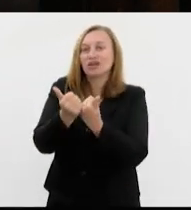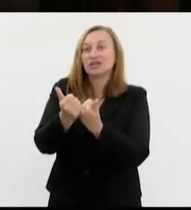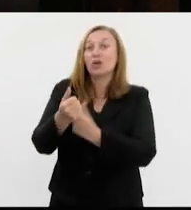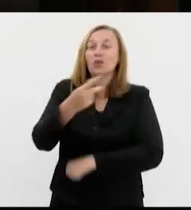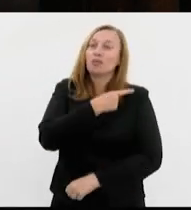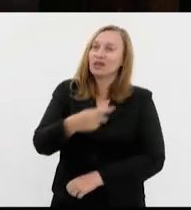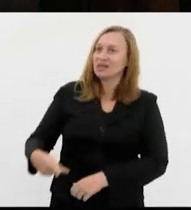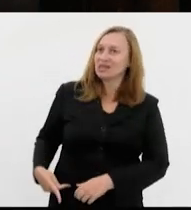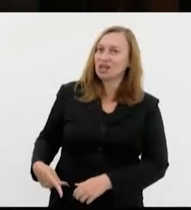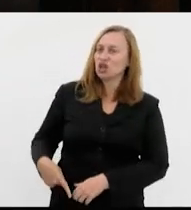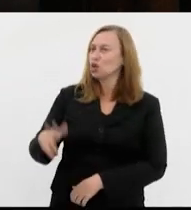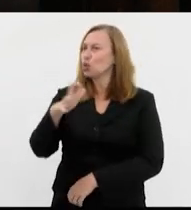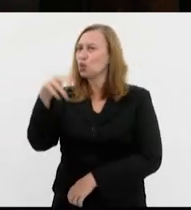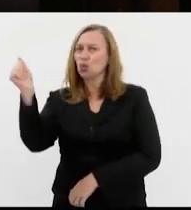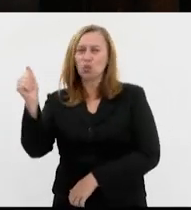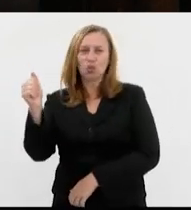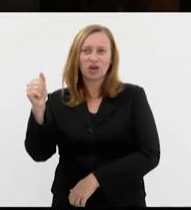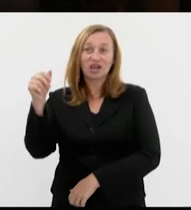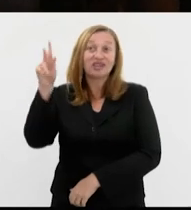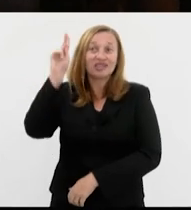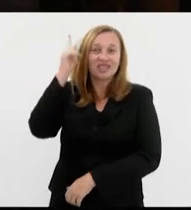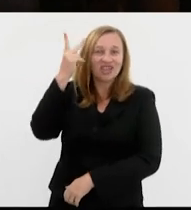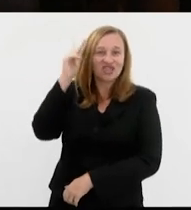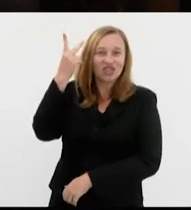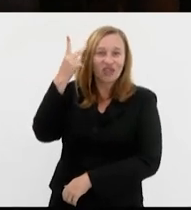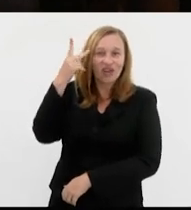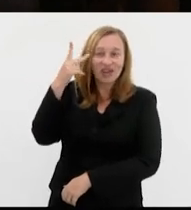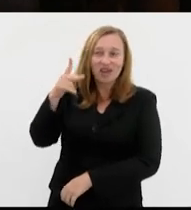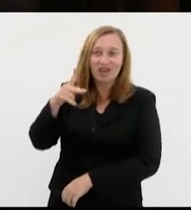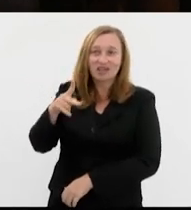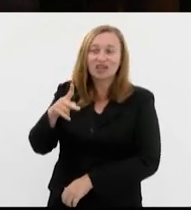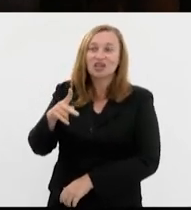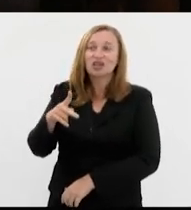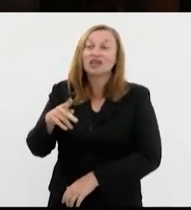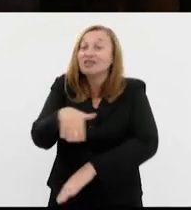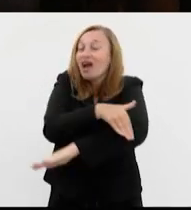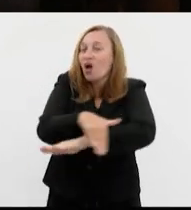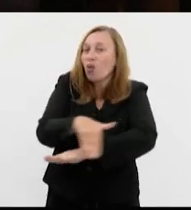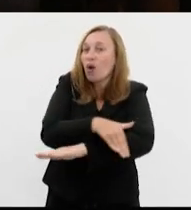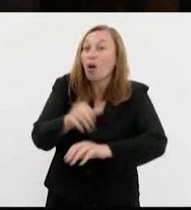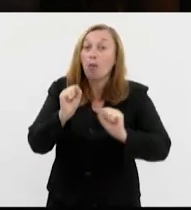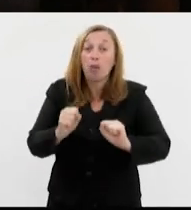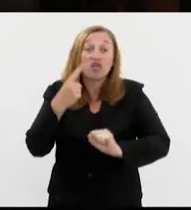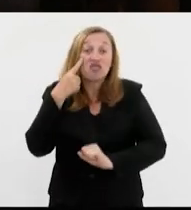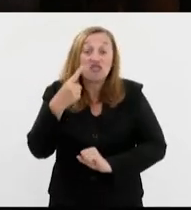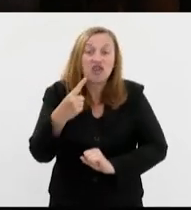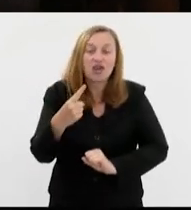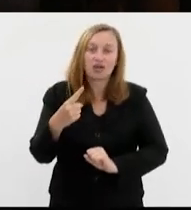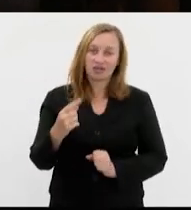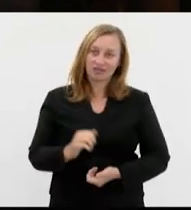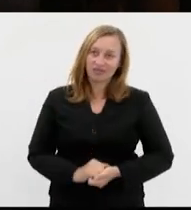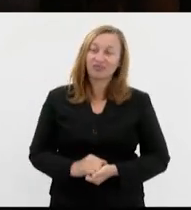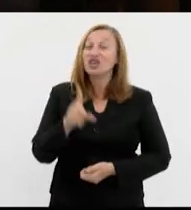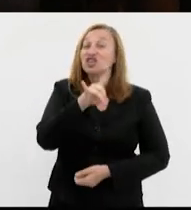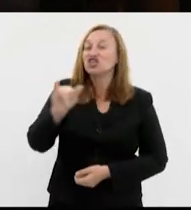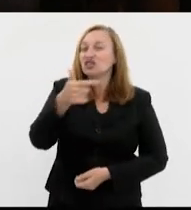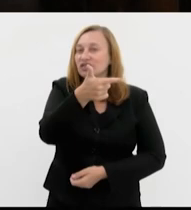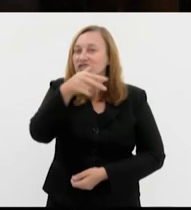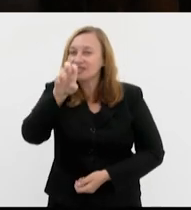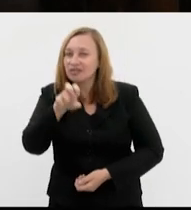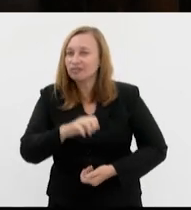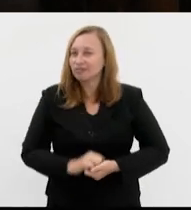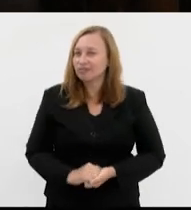essa que nunca na história daquela avenida pôde presenciar da forma como foi agora no dia